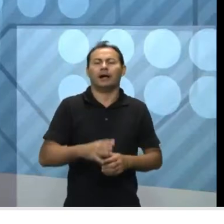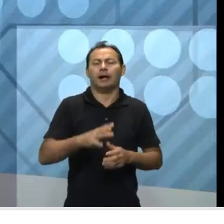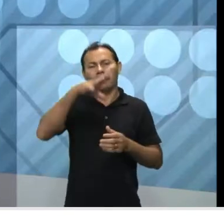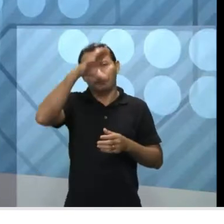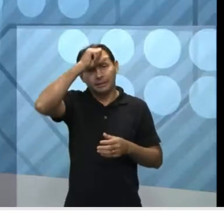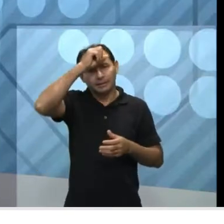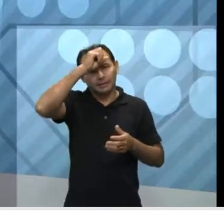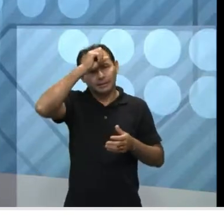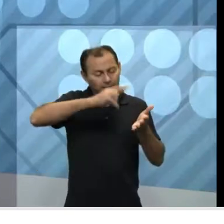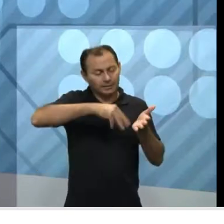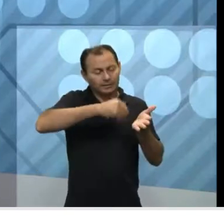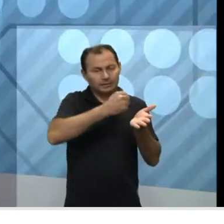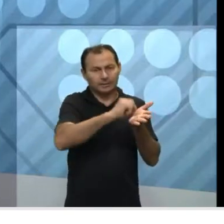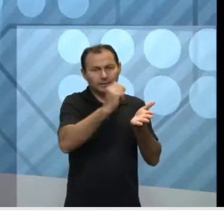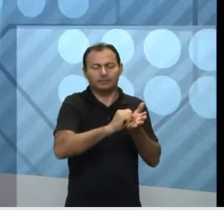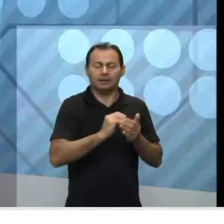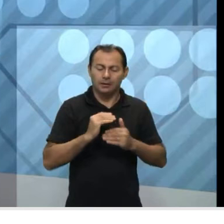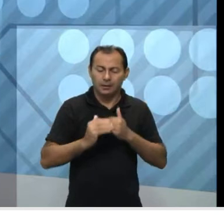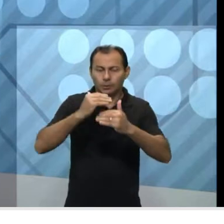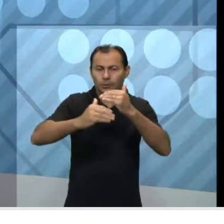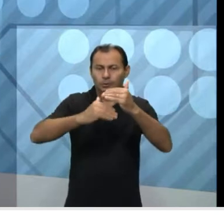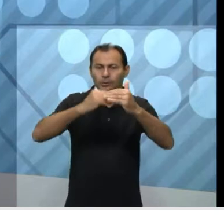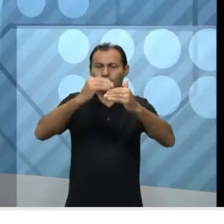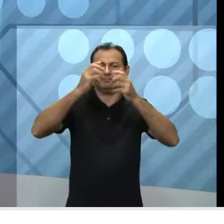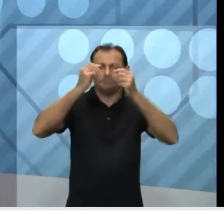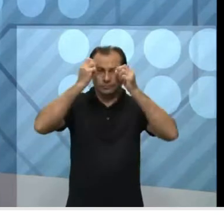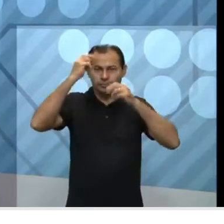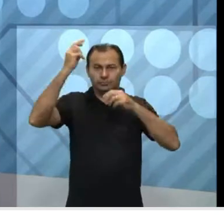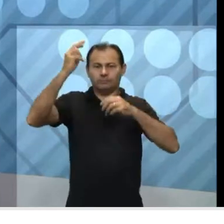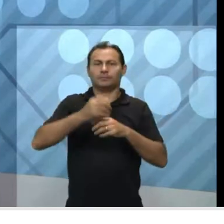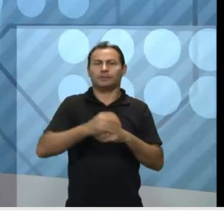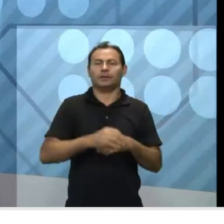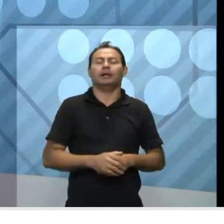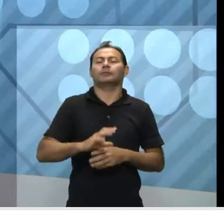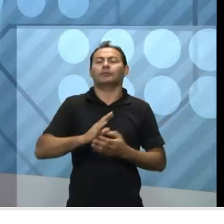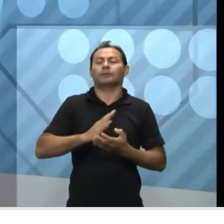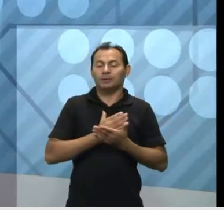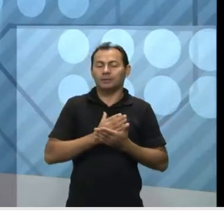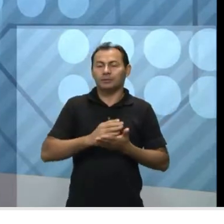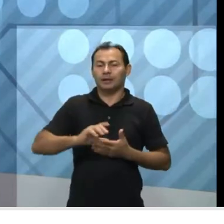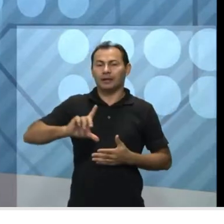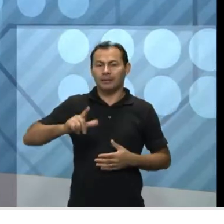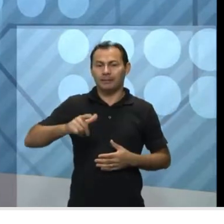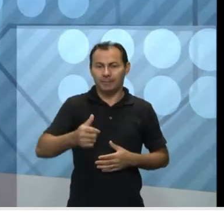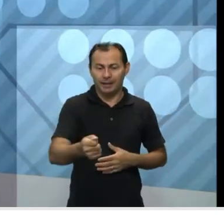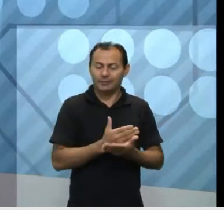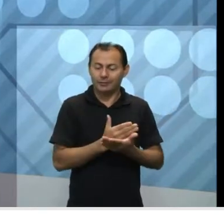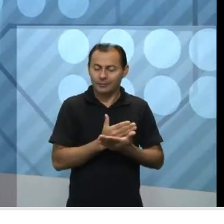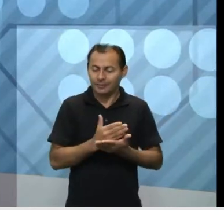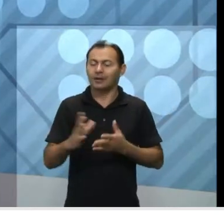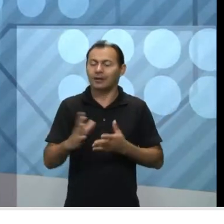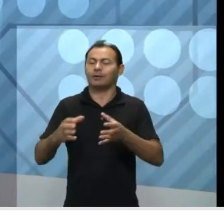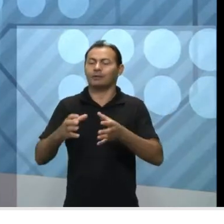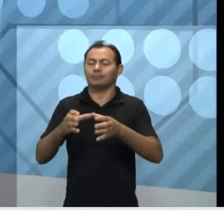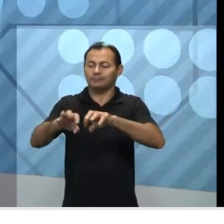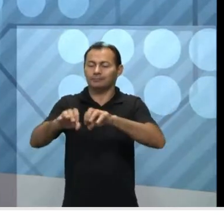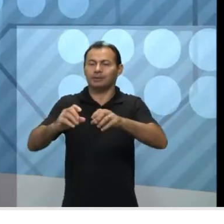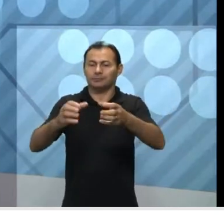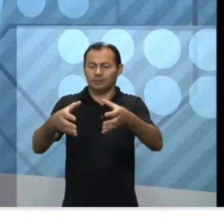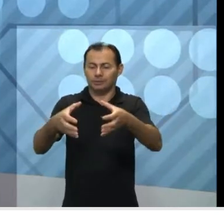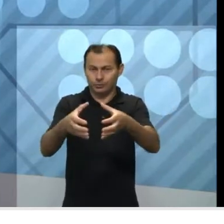bastante e a partir de Lepie, o ensino agora se torna coletivo, tá? Não somente para as camadas